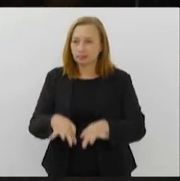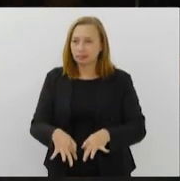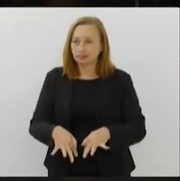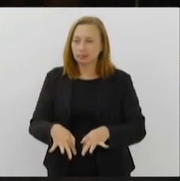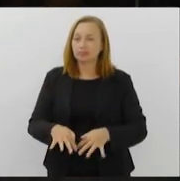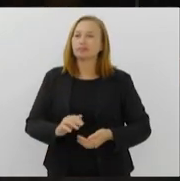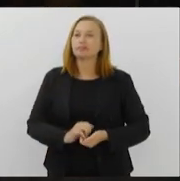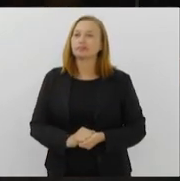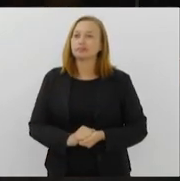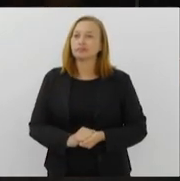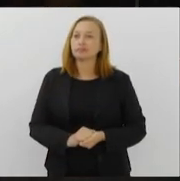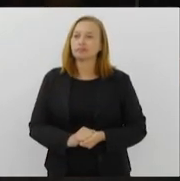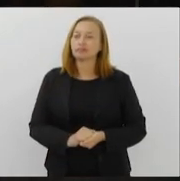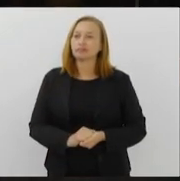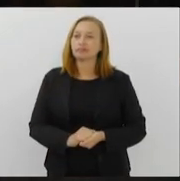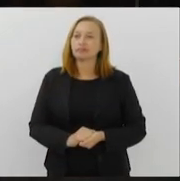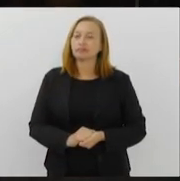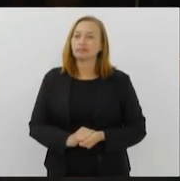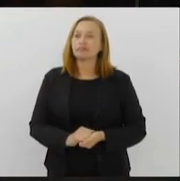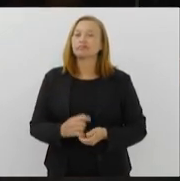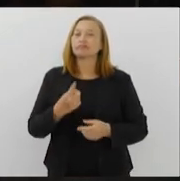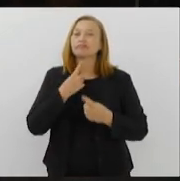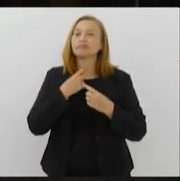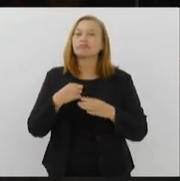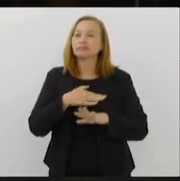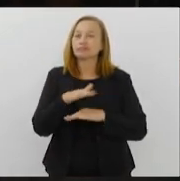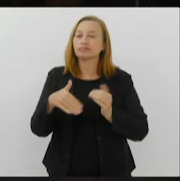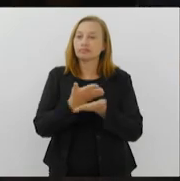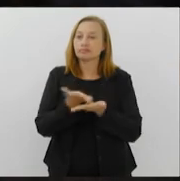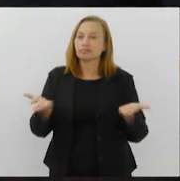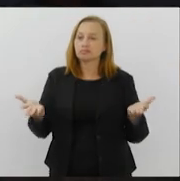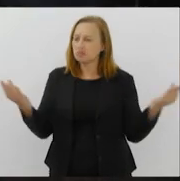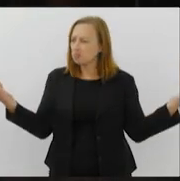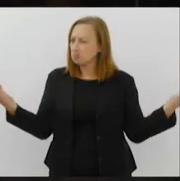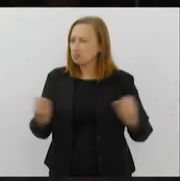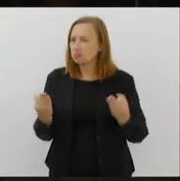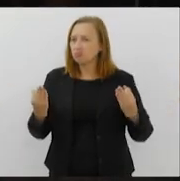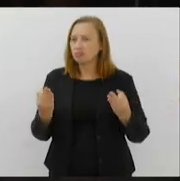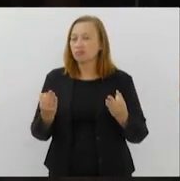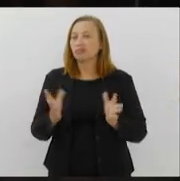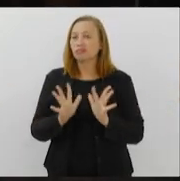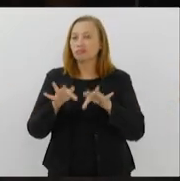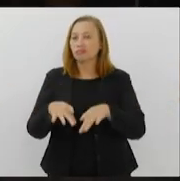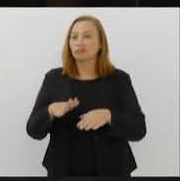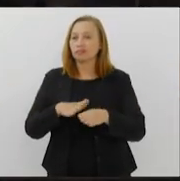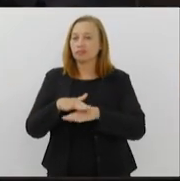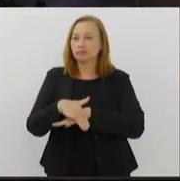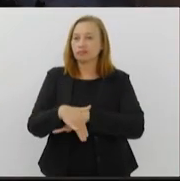encerrada a presente sessão, desejando a todos um ótimo final de tarde.